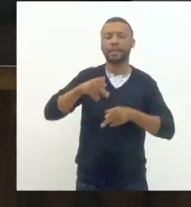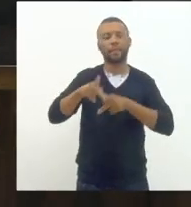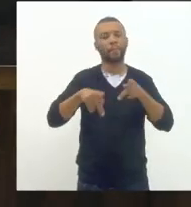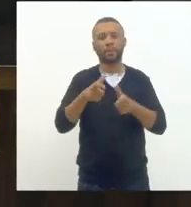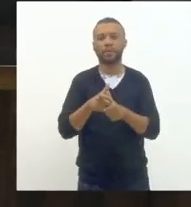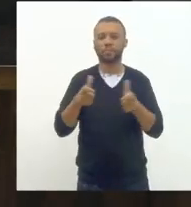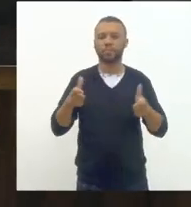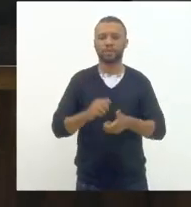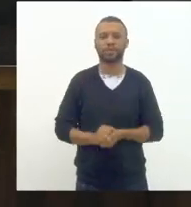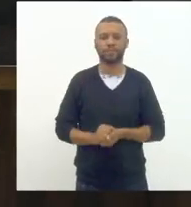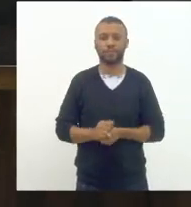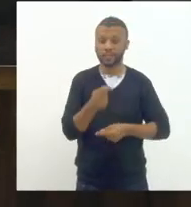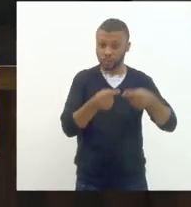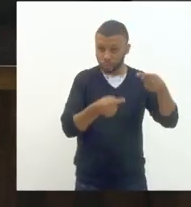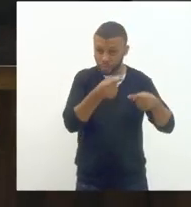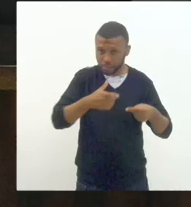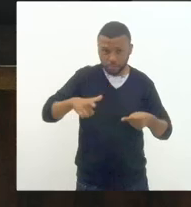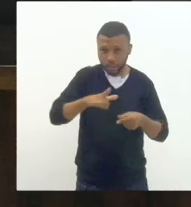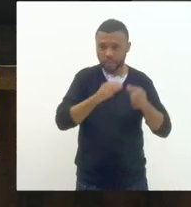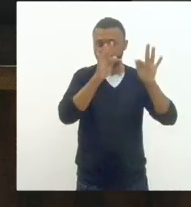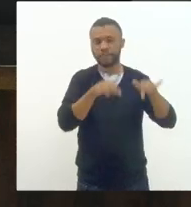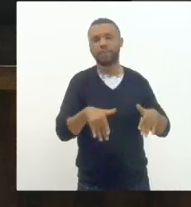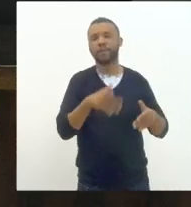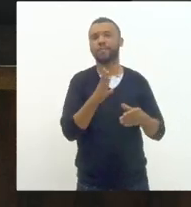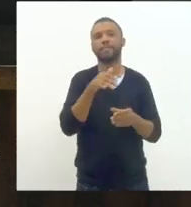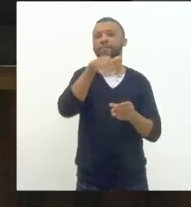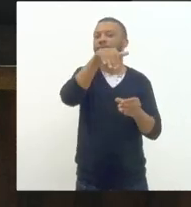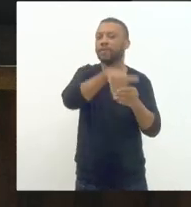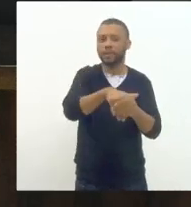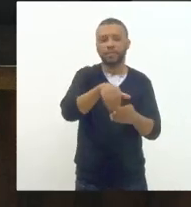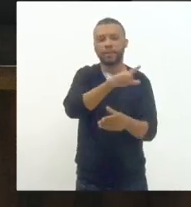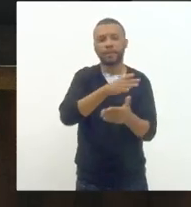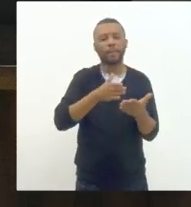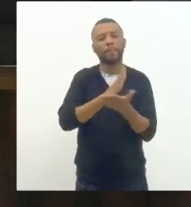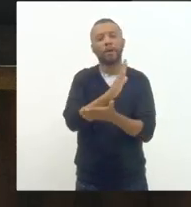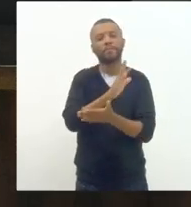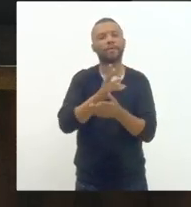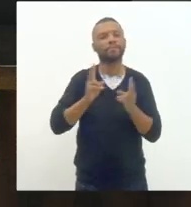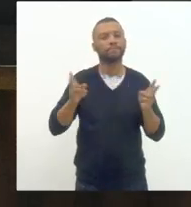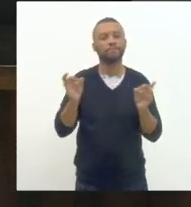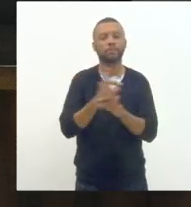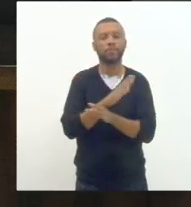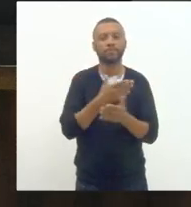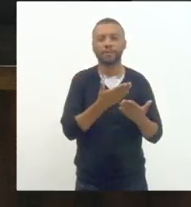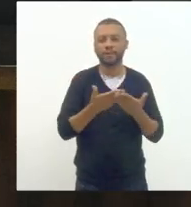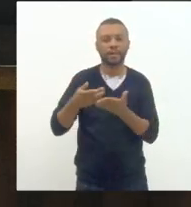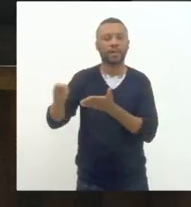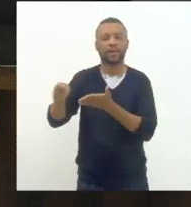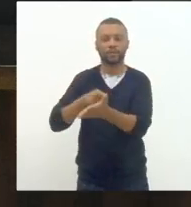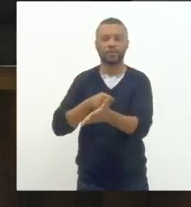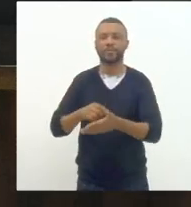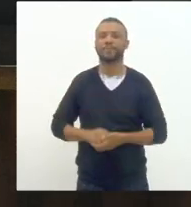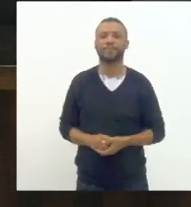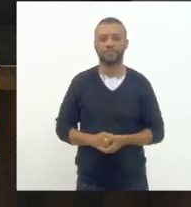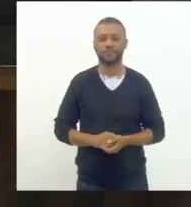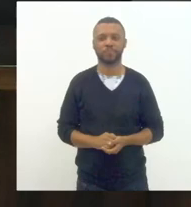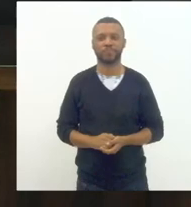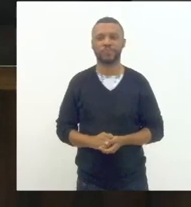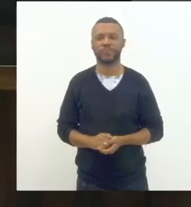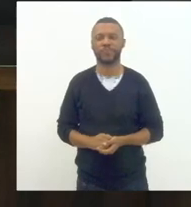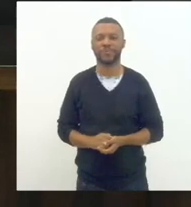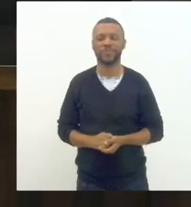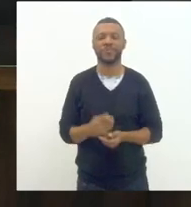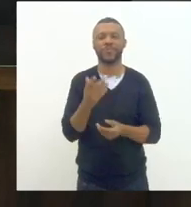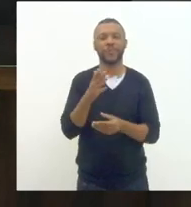Em discussão, não havendo quem queira discutir, encerrada a discussão, em votação. Senhores que aprovam, permaneçam como estão, aprovado, vai autógrafo.